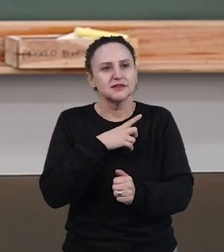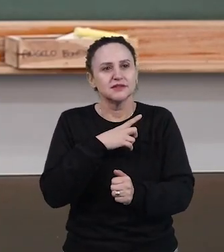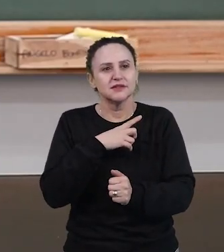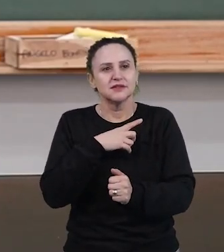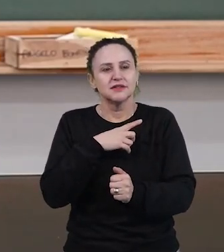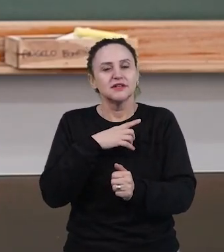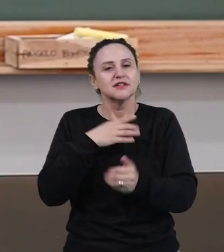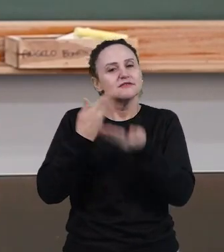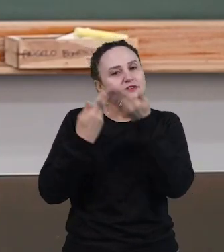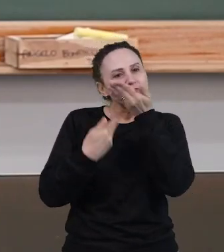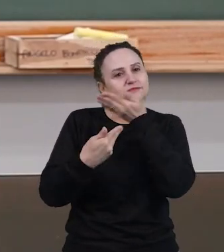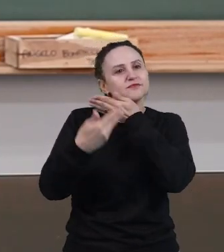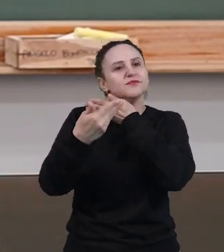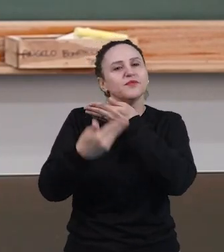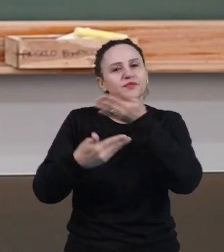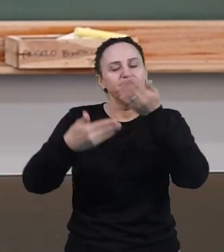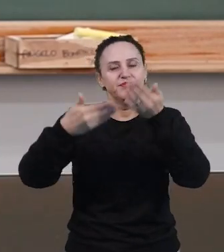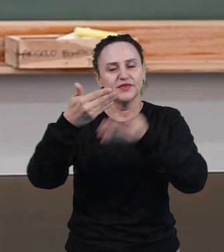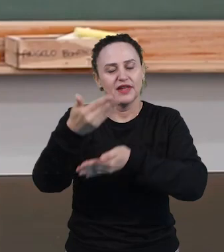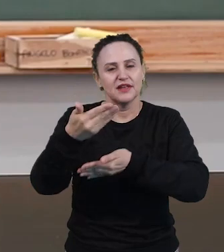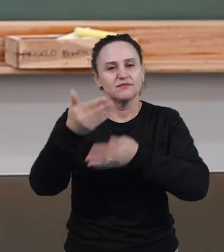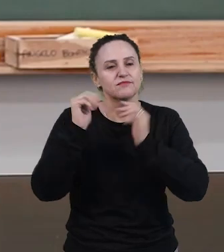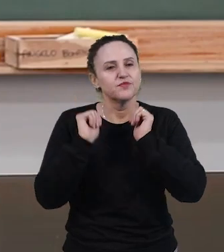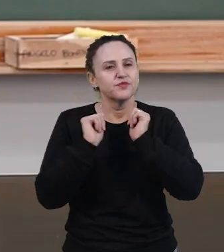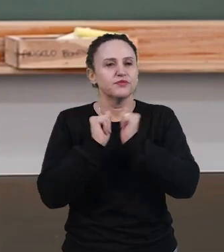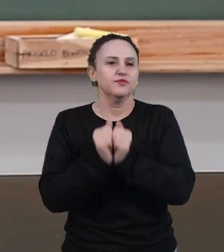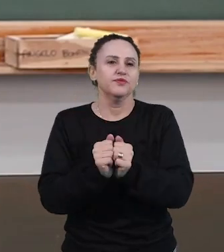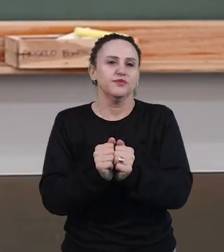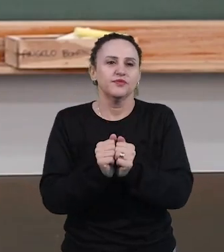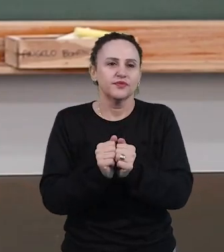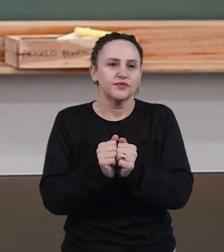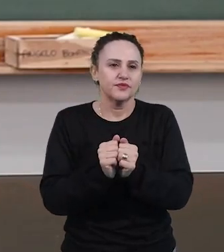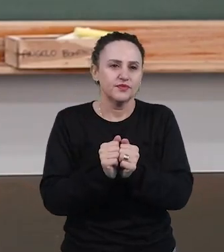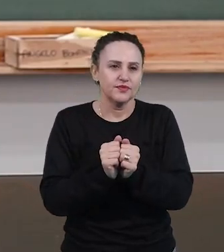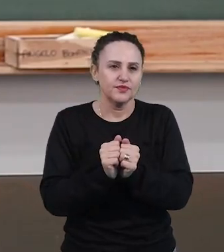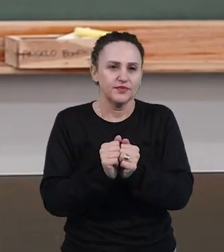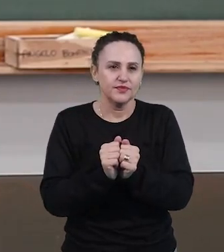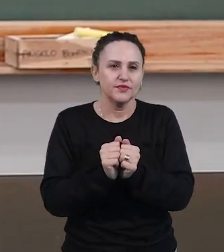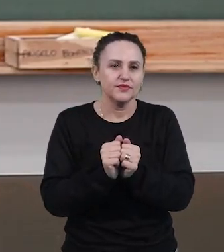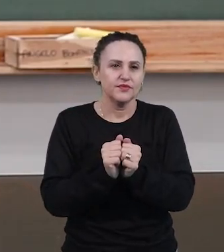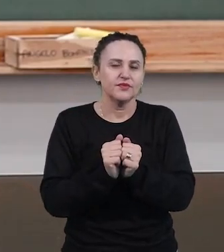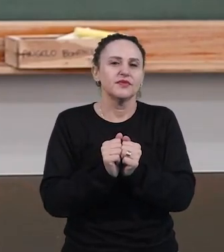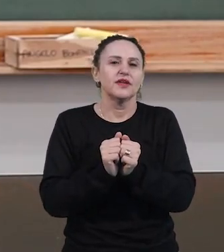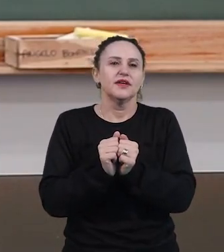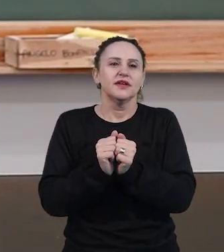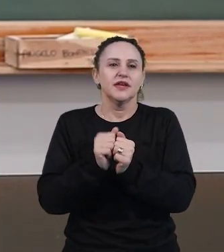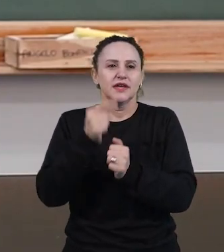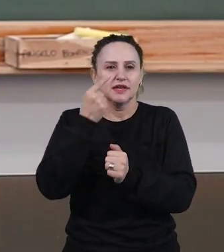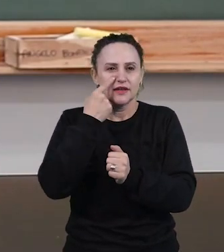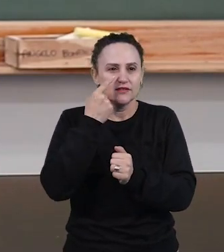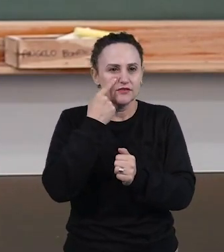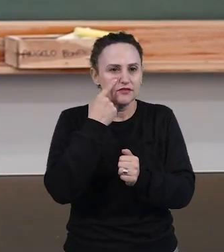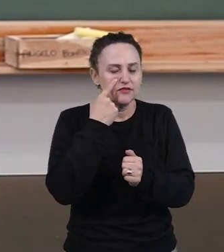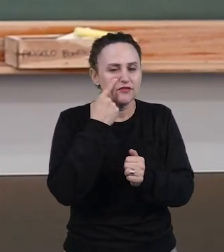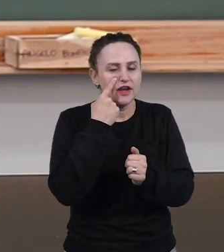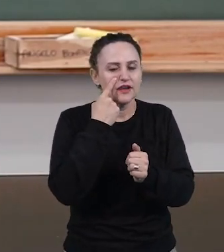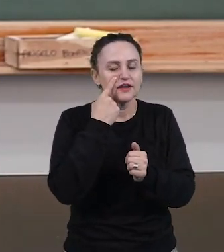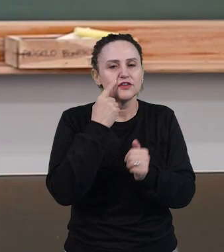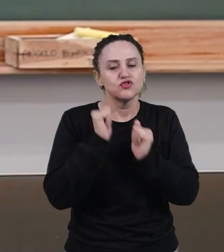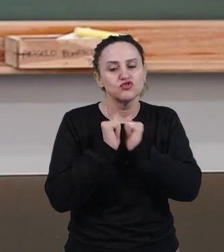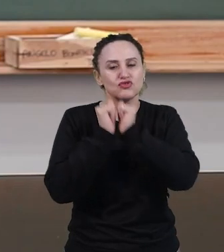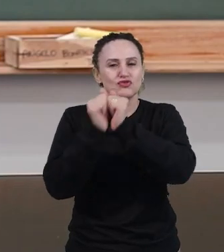que vai interagir com eles e que vai levar eles para, né, para outros estágios aí, para